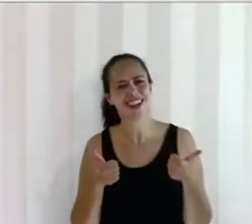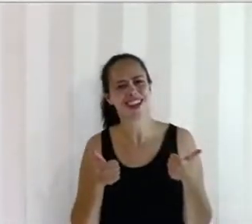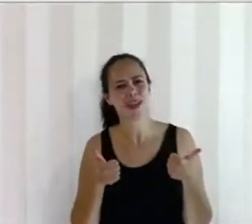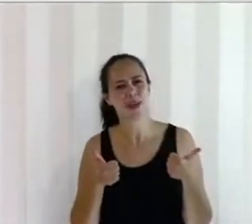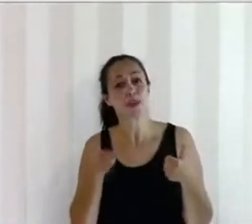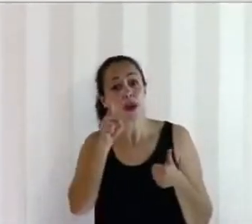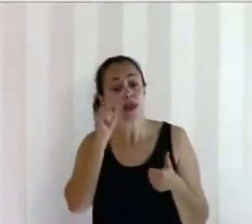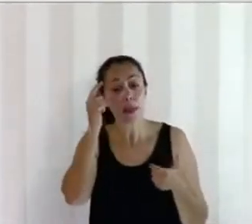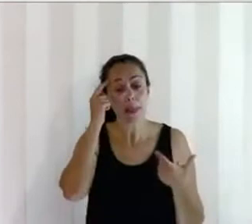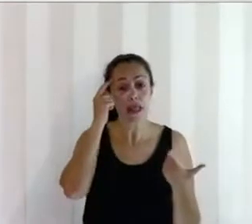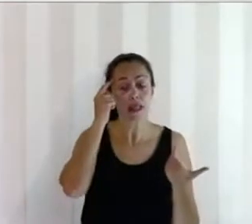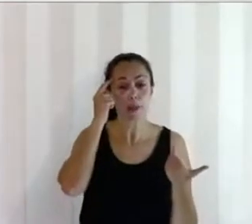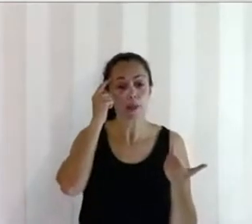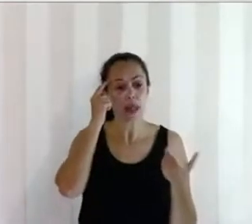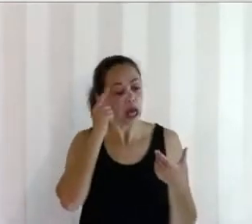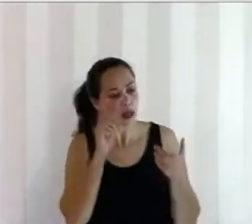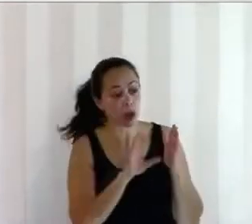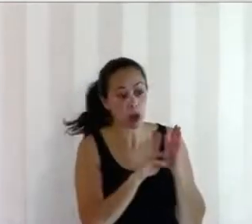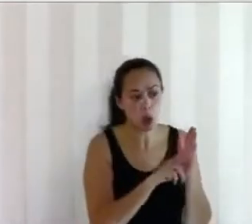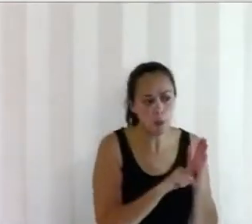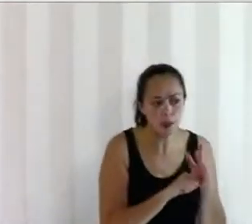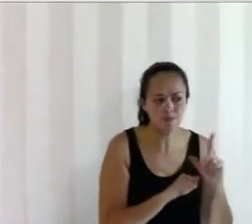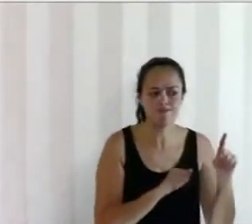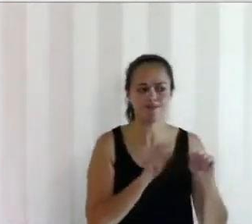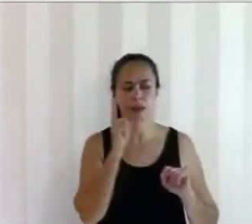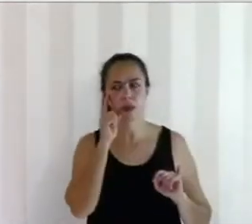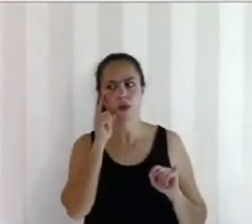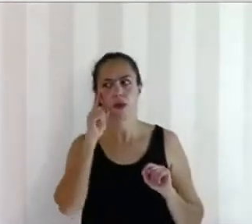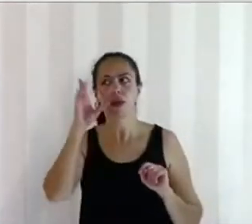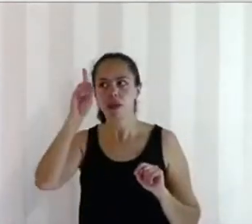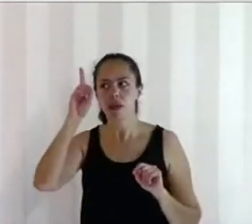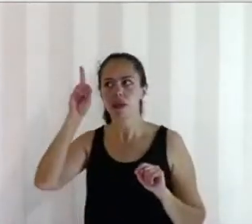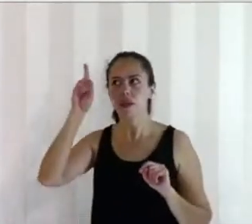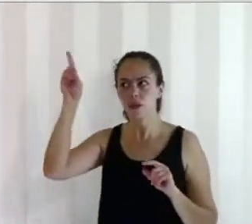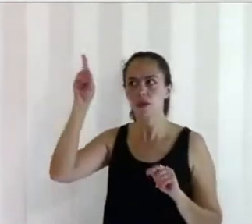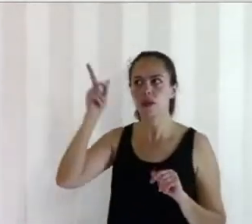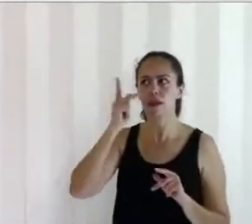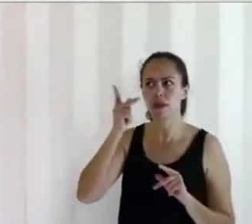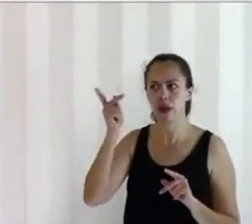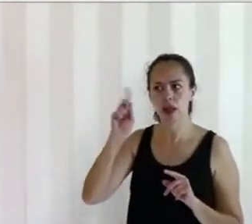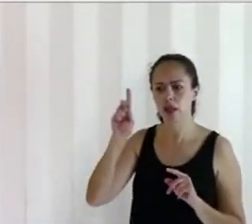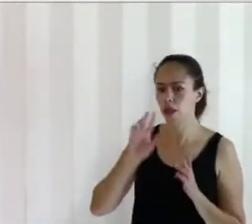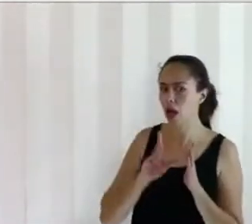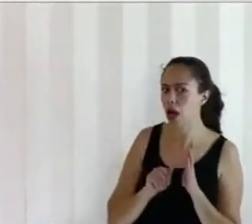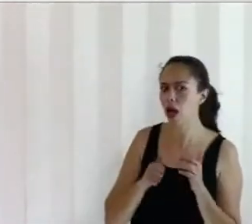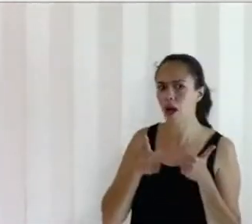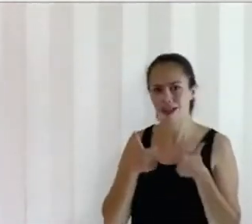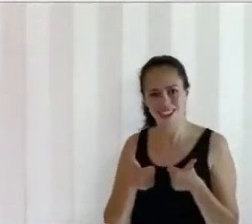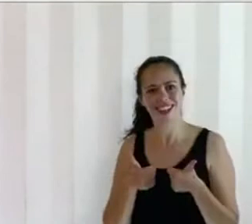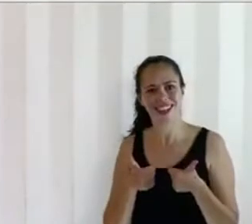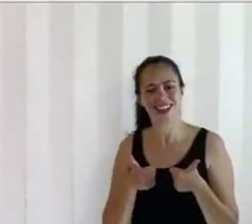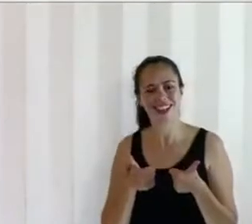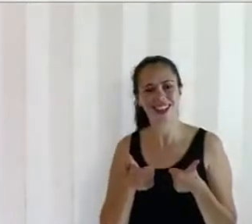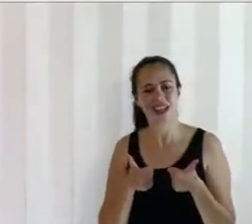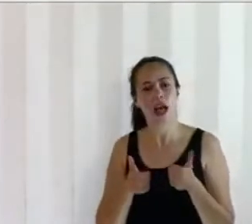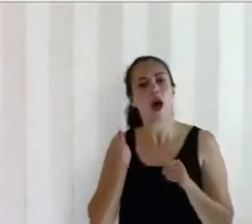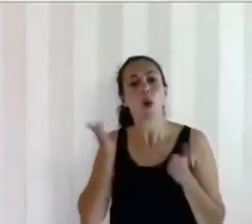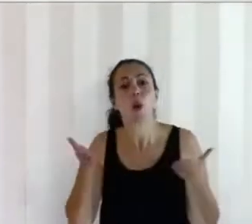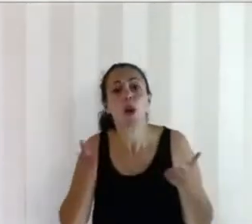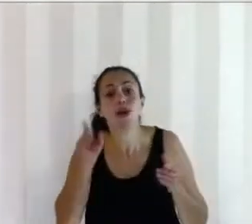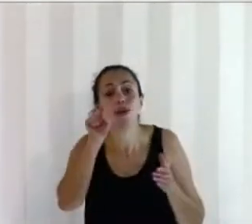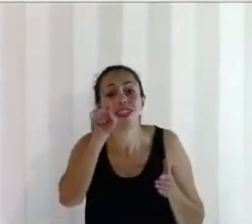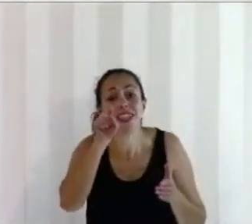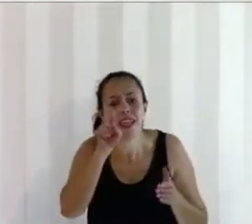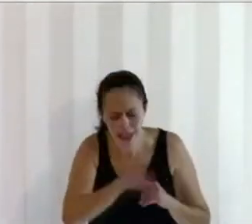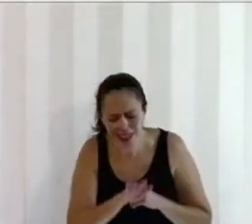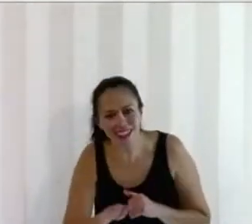quer. Deus diz que não é para adulterar. Hoje você é criança ainda, mas um dia você ficará adulto, adulta, e